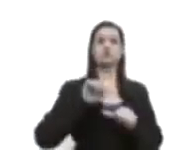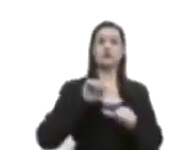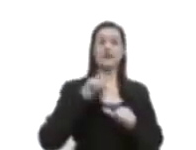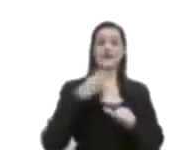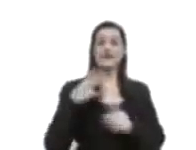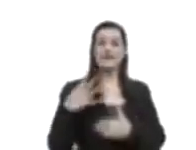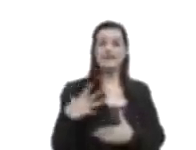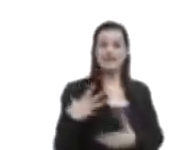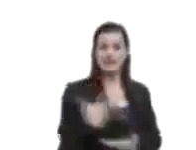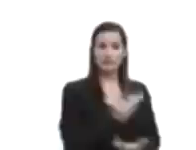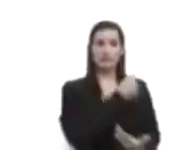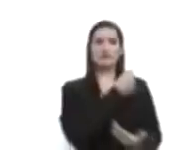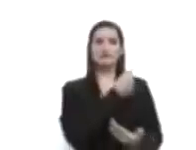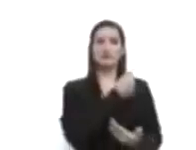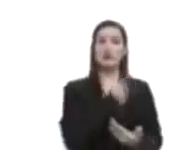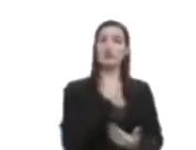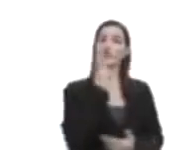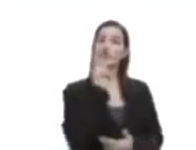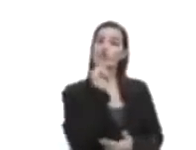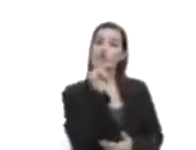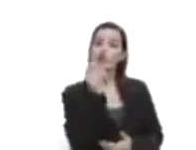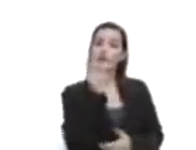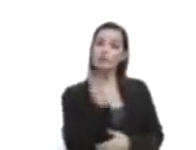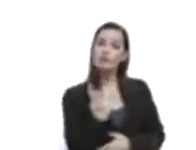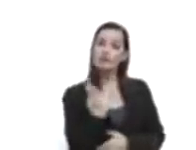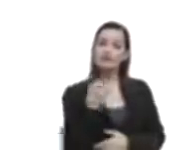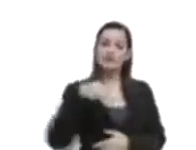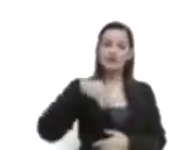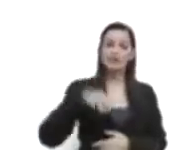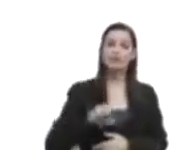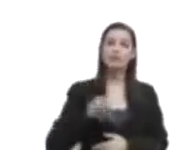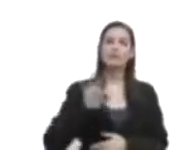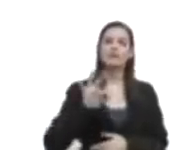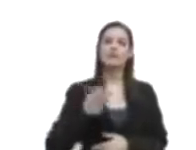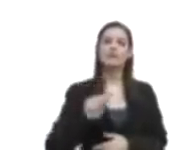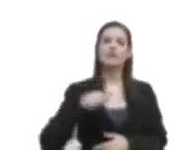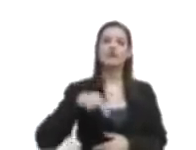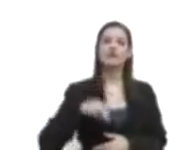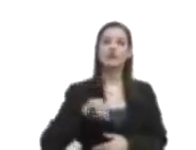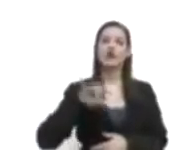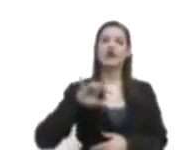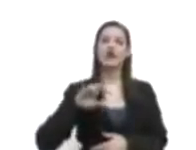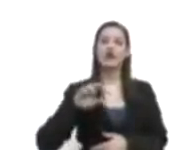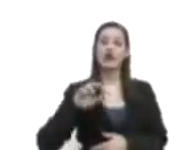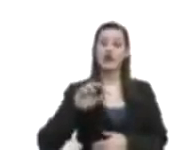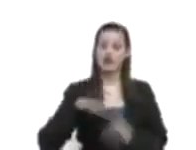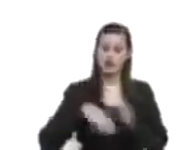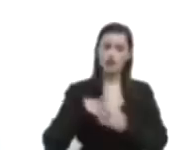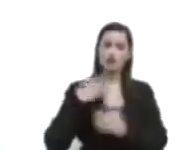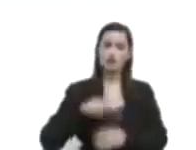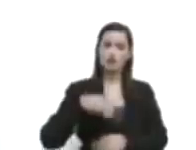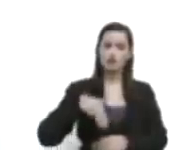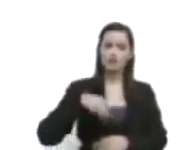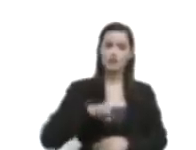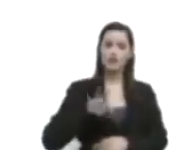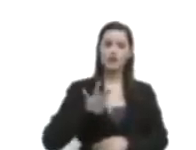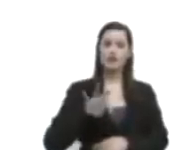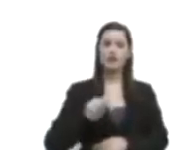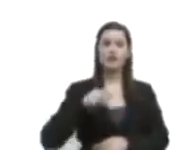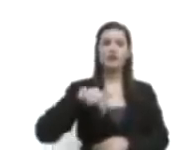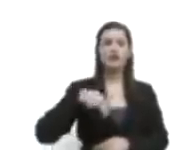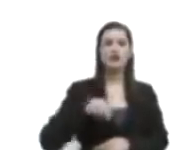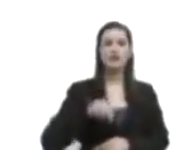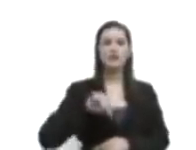metanoia, onde a regeneração mais é evidenciada na vida de um homem. A Bíblia diz que aquele que está em